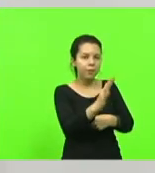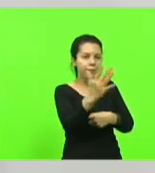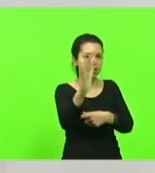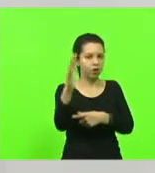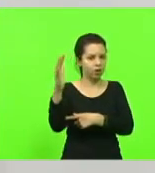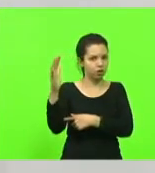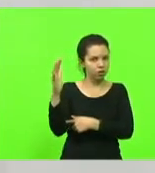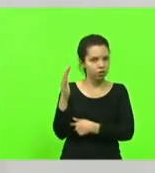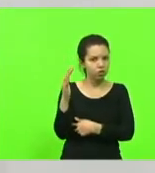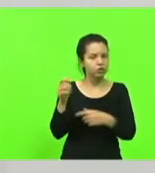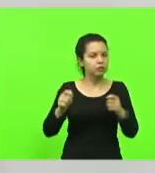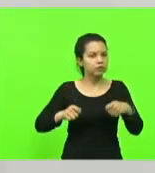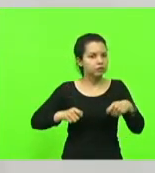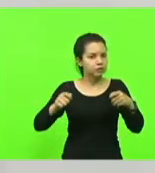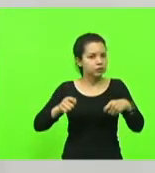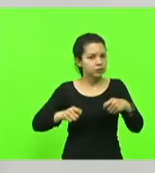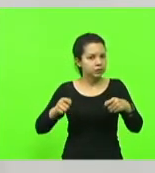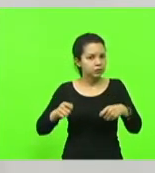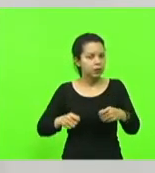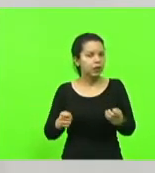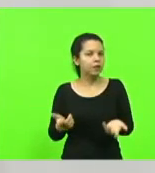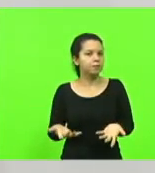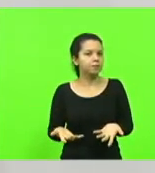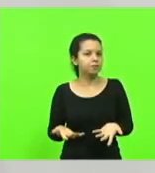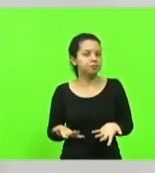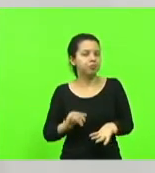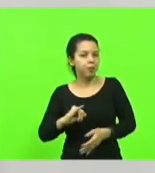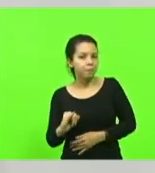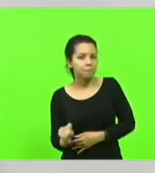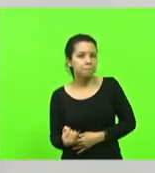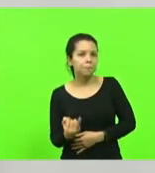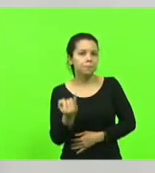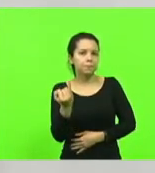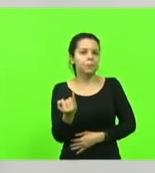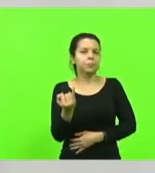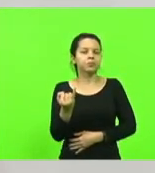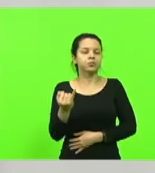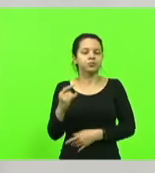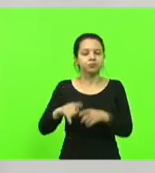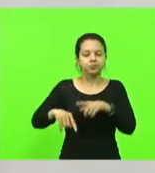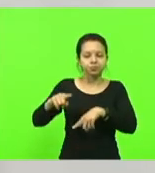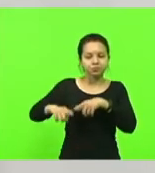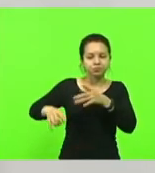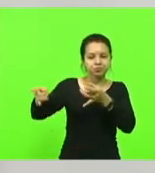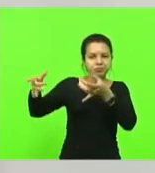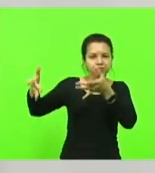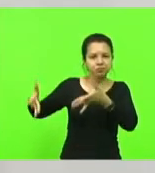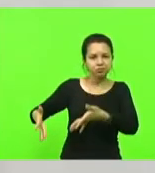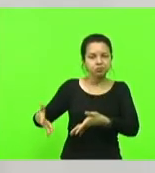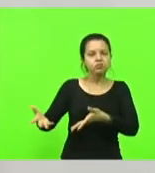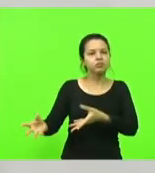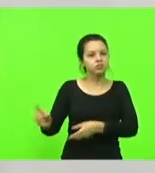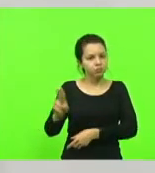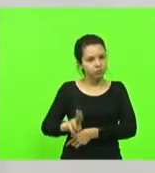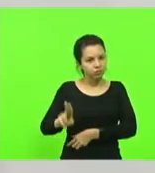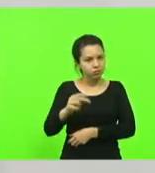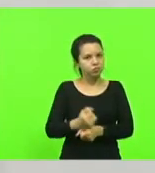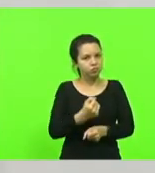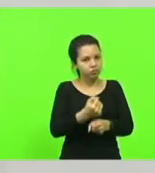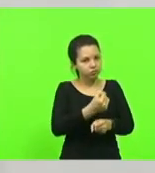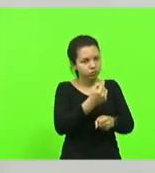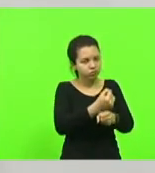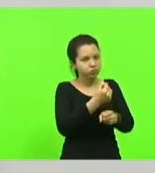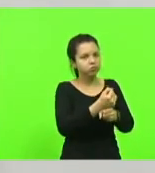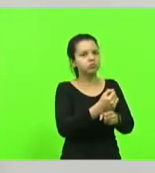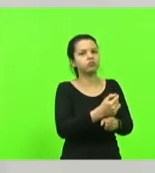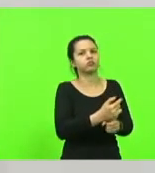a possibilidade do aproveitamento desses resíduos para a construção civil. Só os